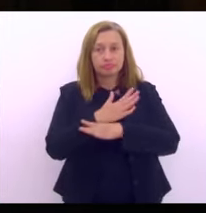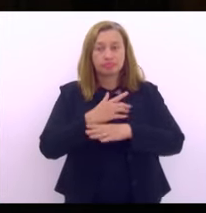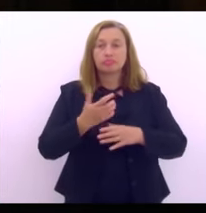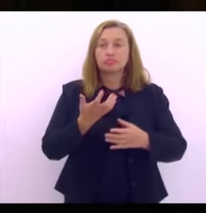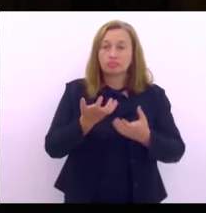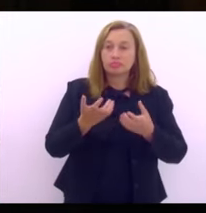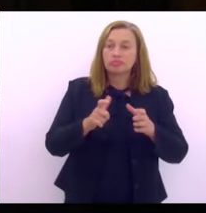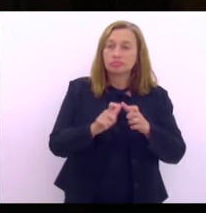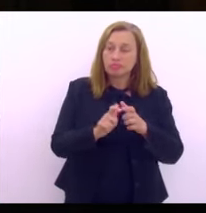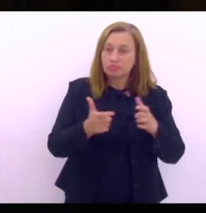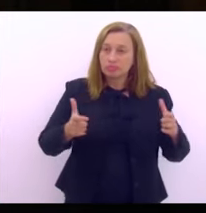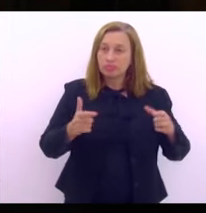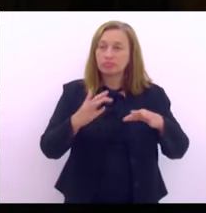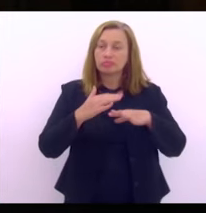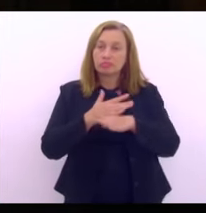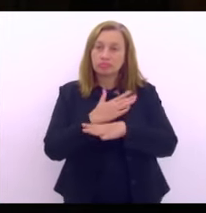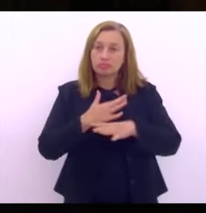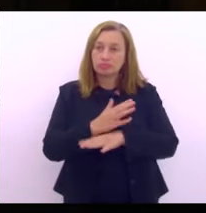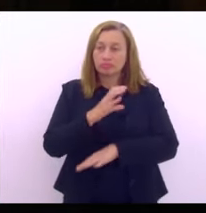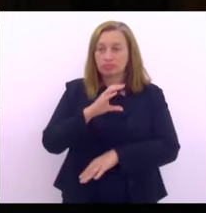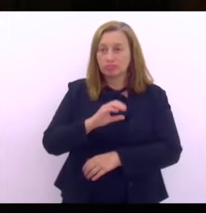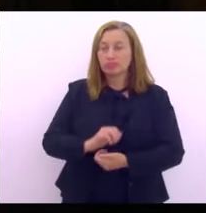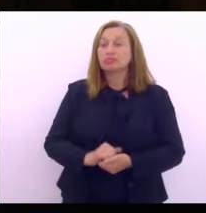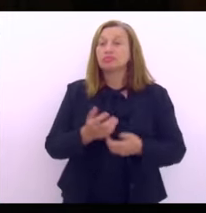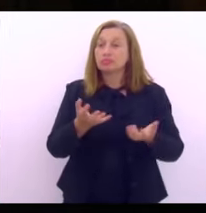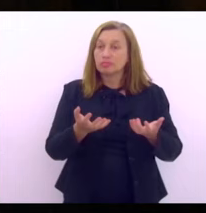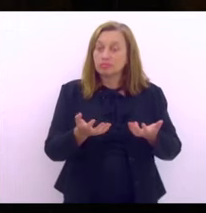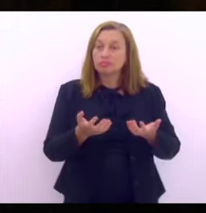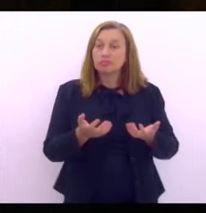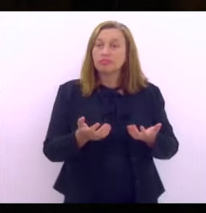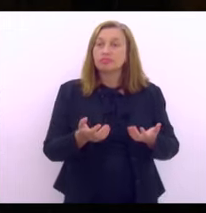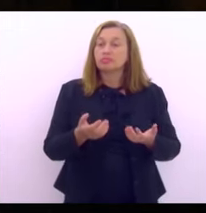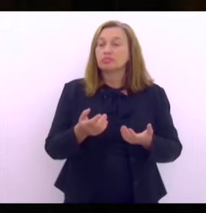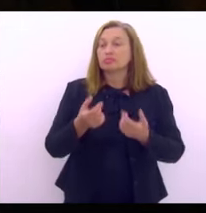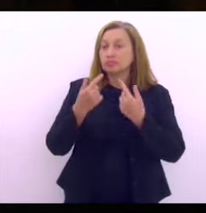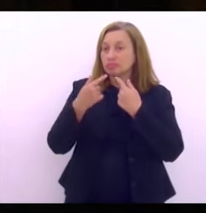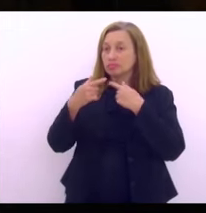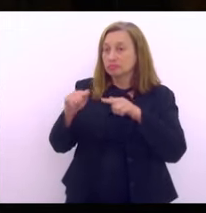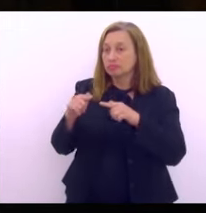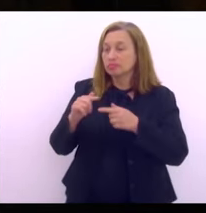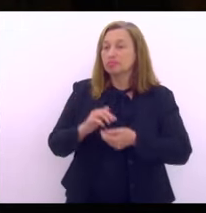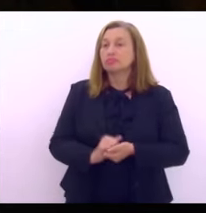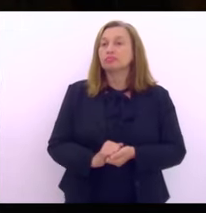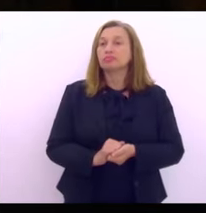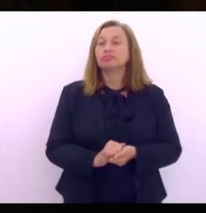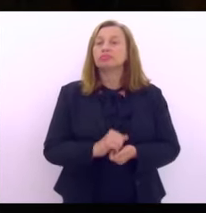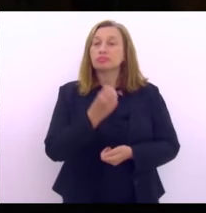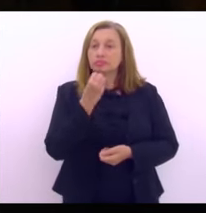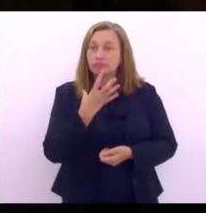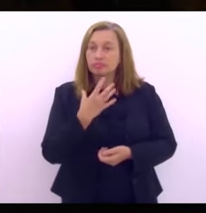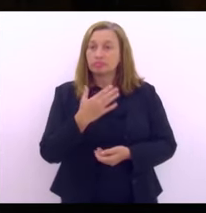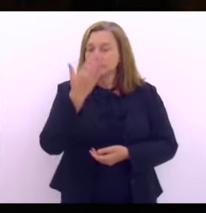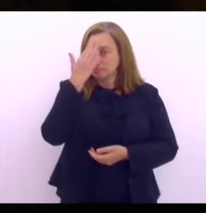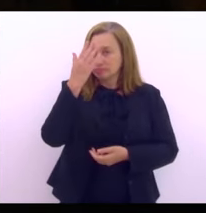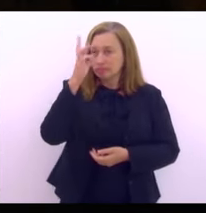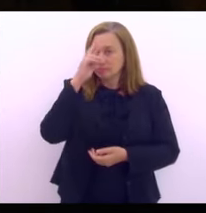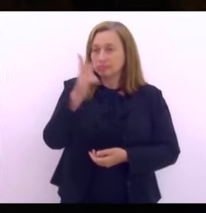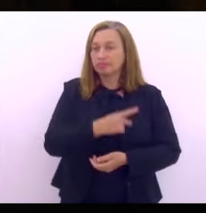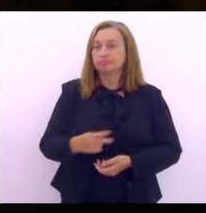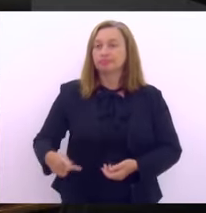cresça. Então, eu venho aqui com uma crítica, mas uma crítica construtiva. Obrigado,